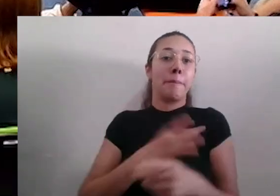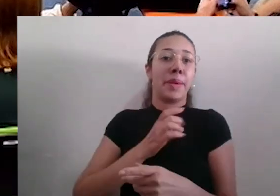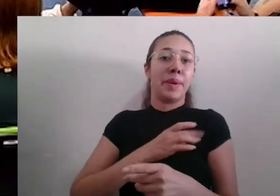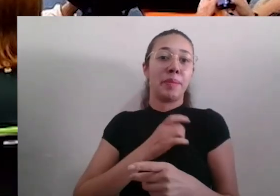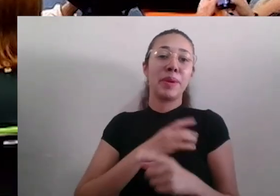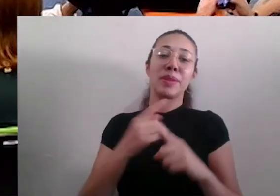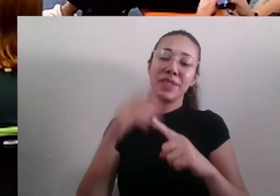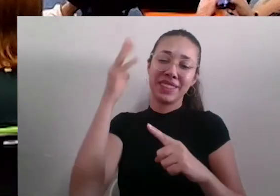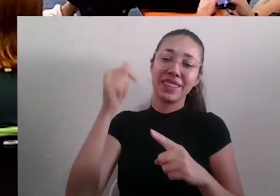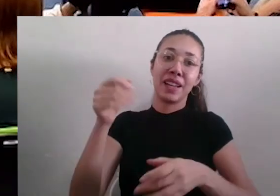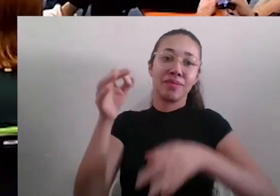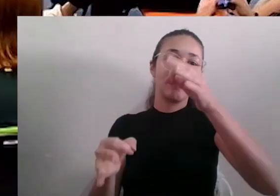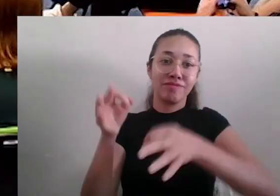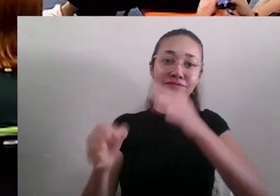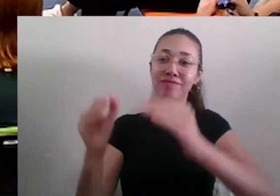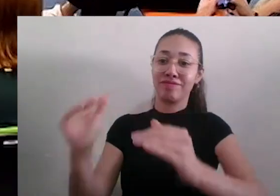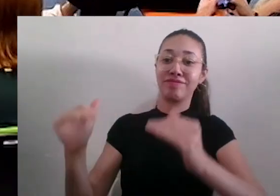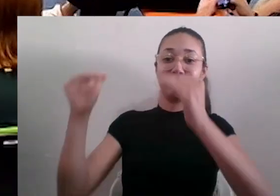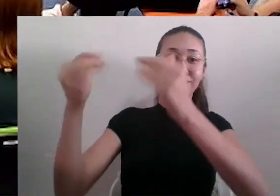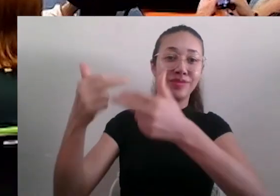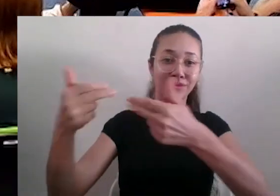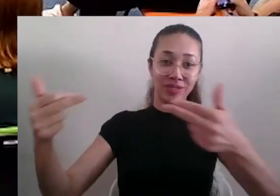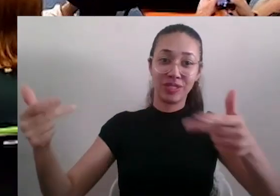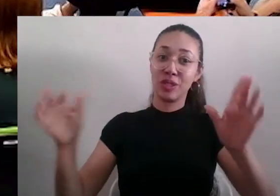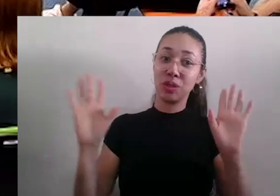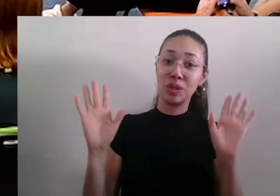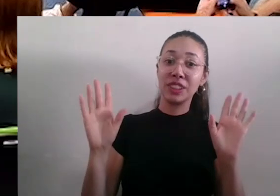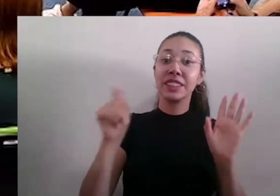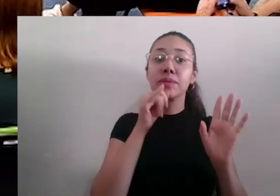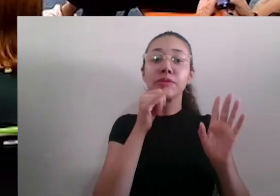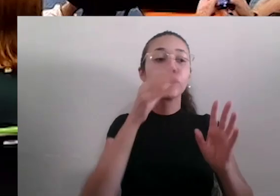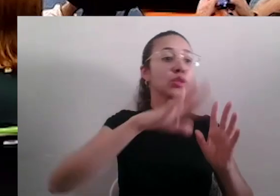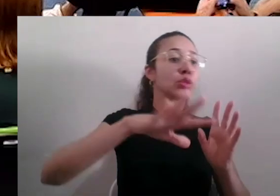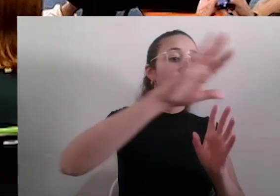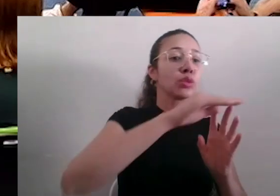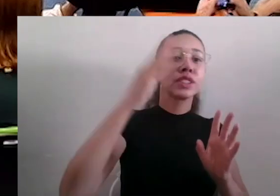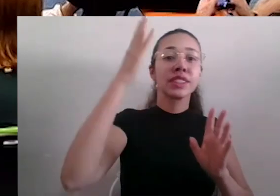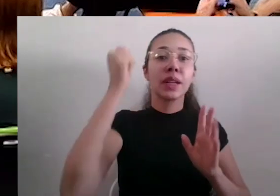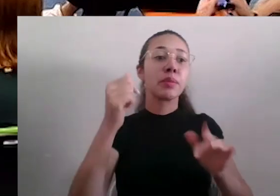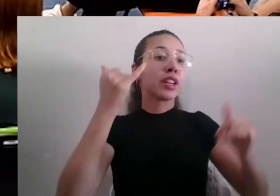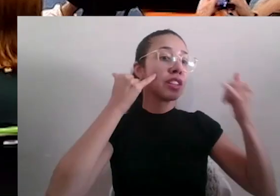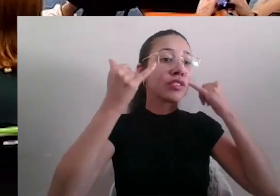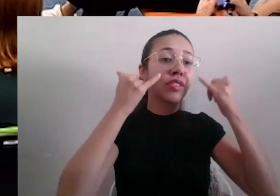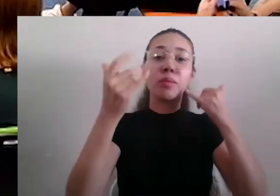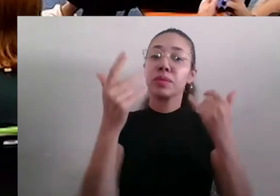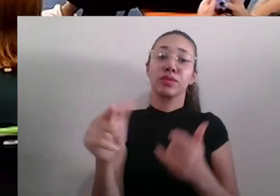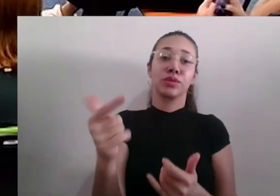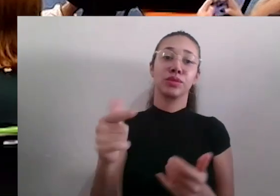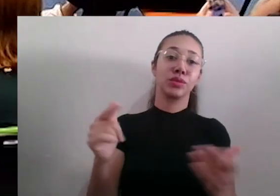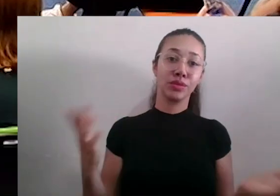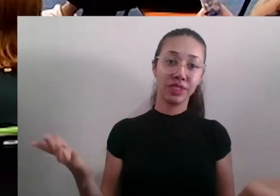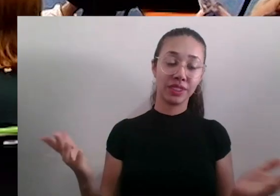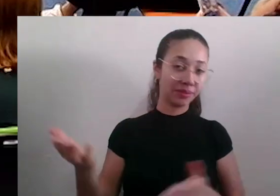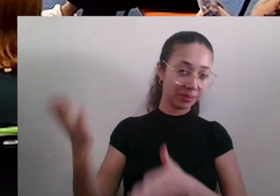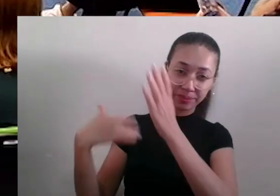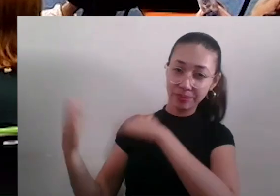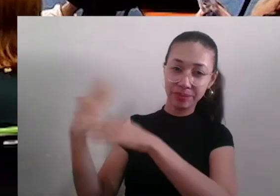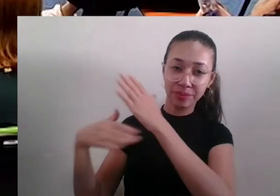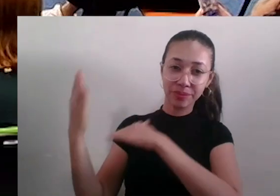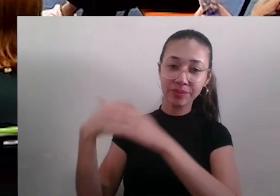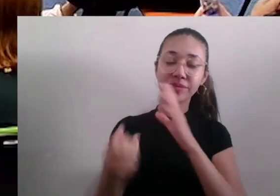é muito grande e a transparência não então a gente fica realmente muito a mercê muito assustada quando a gente fez o prio